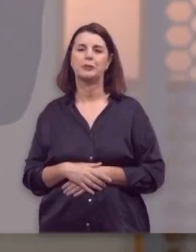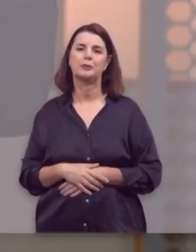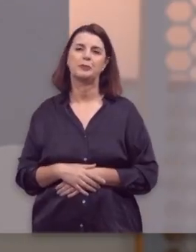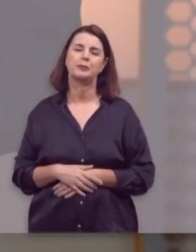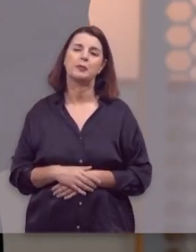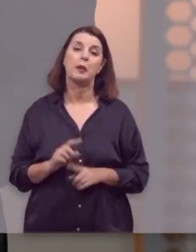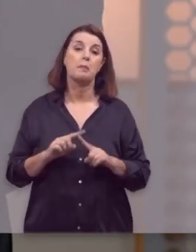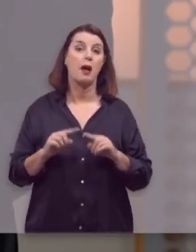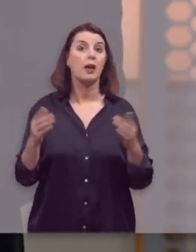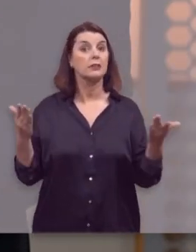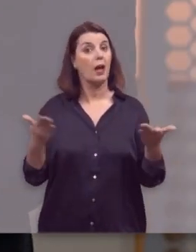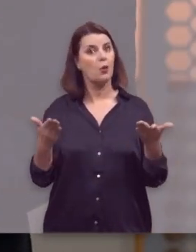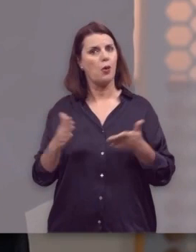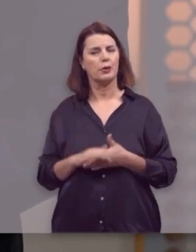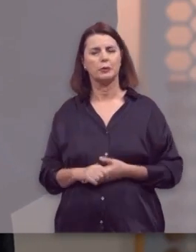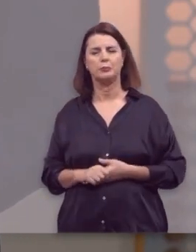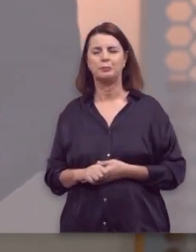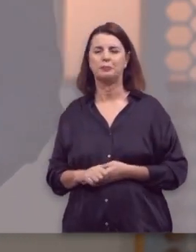Mas agora,